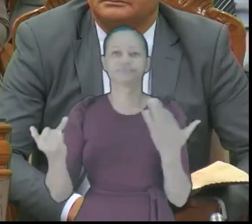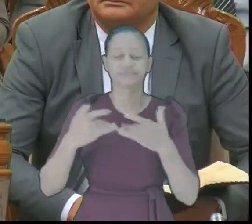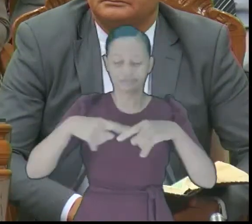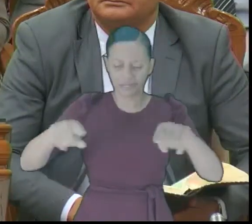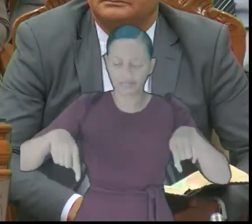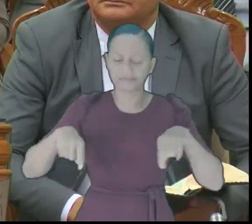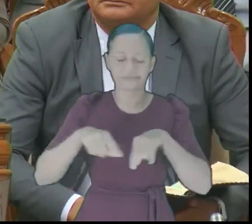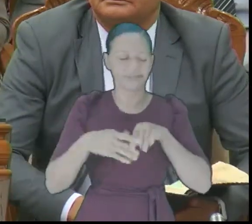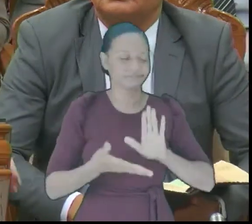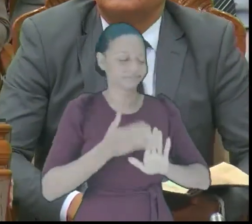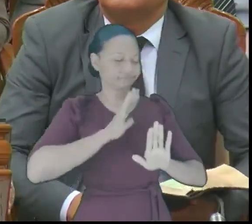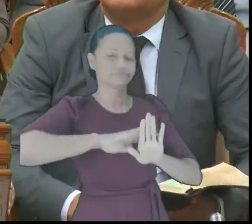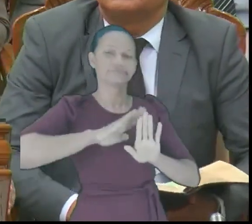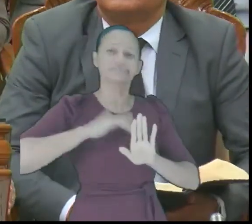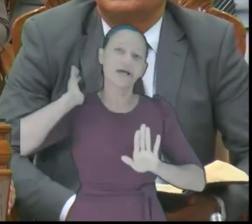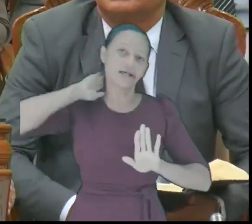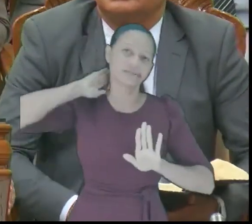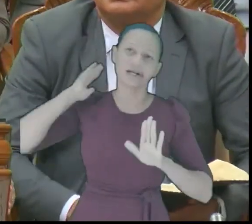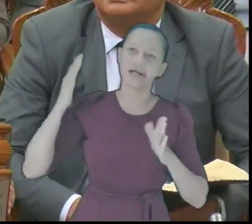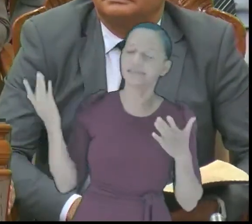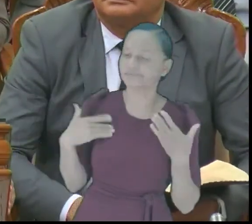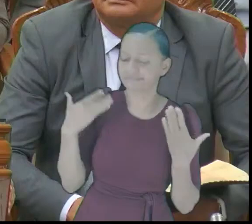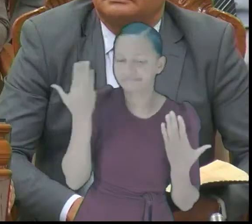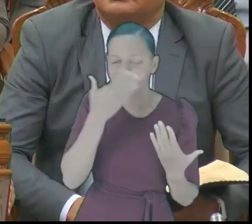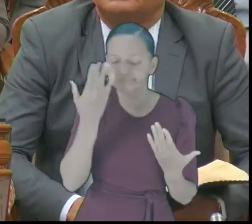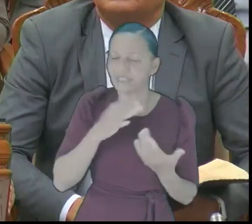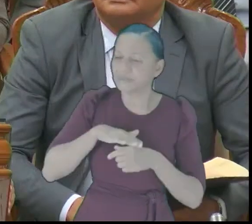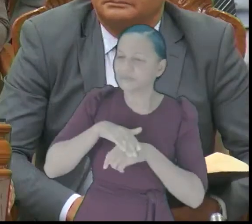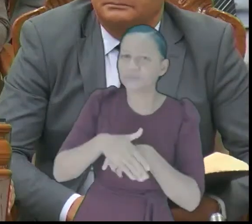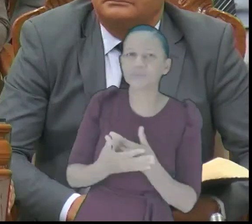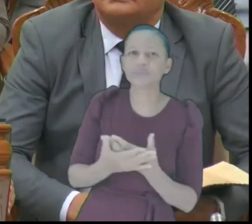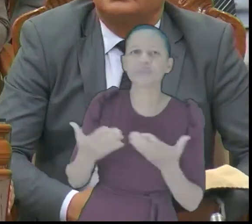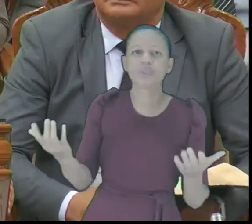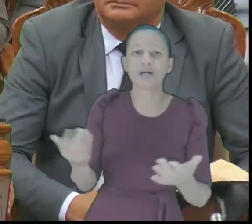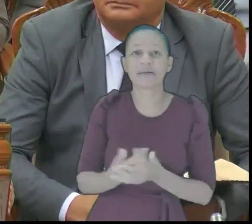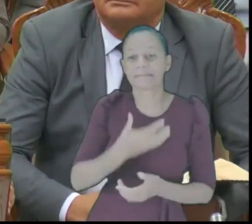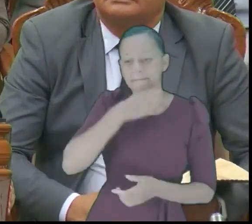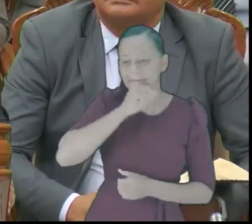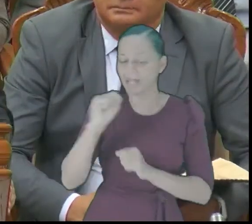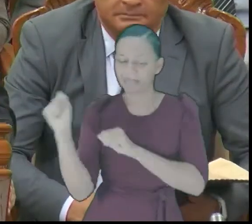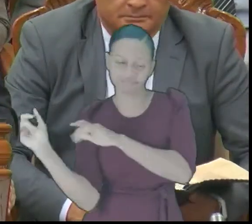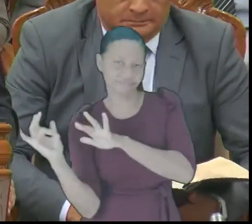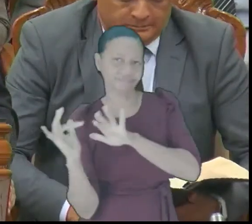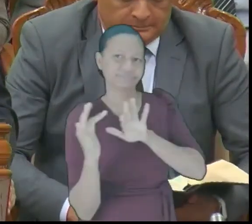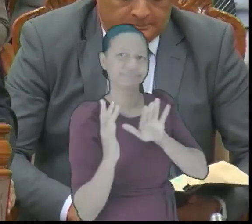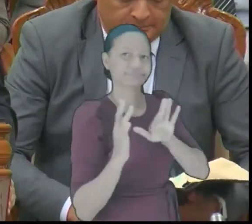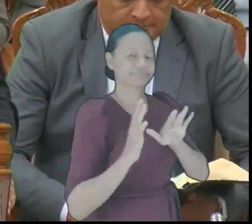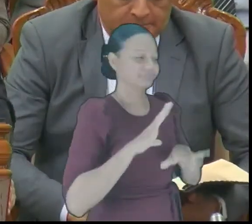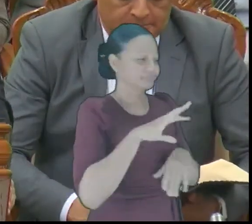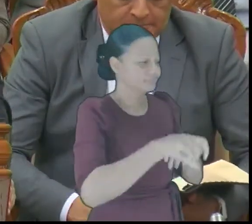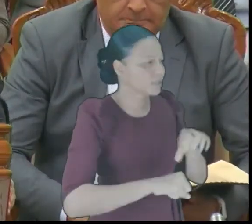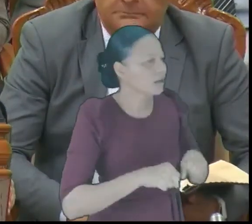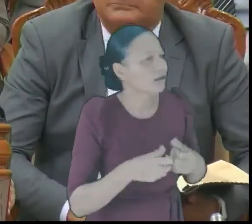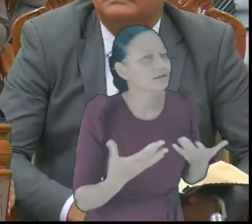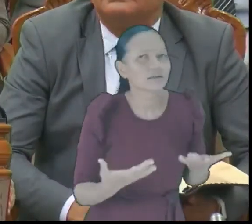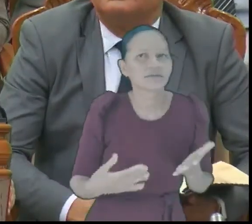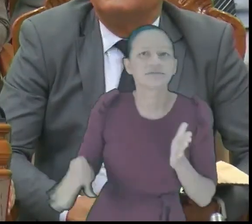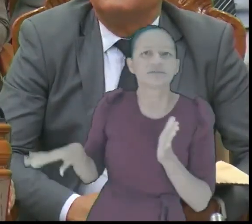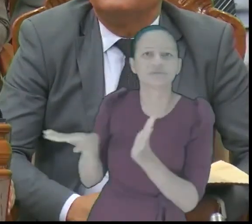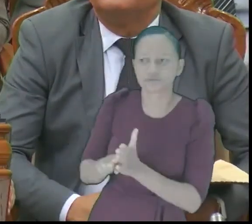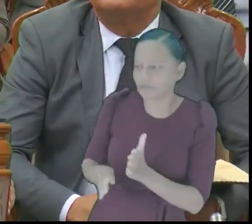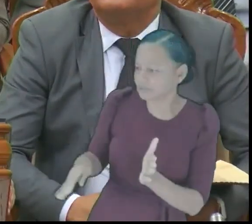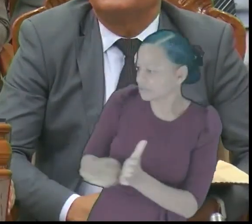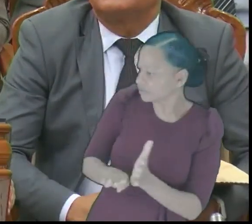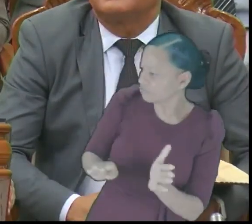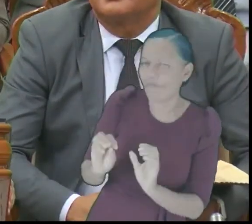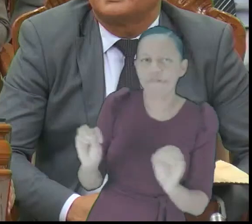salão lá atrás, e cadê as crianças chegarem? E naquela noite, os pais foram lá buscar as crianças. Cadê o menino que sempre já tinham